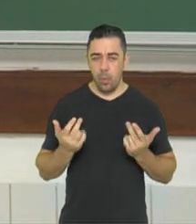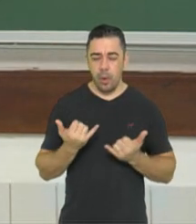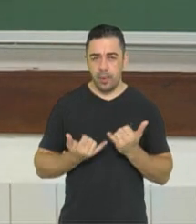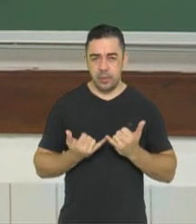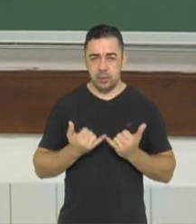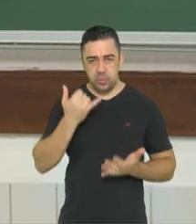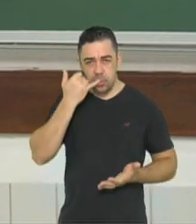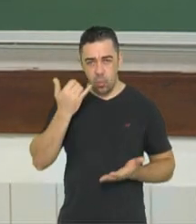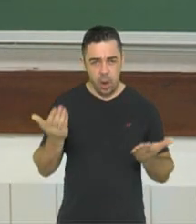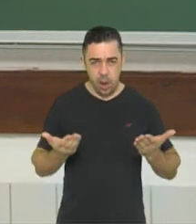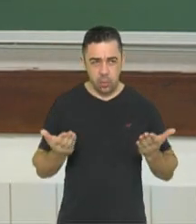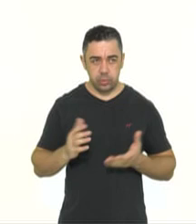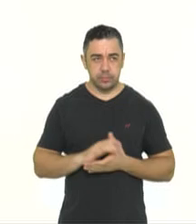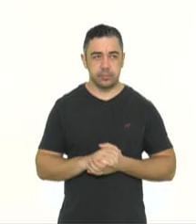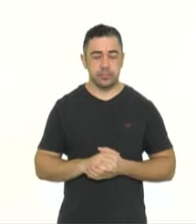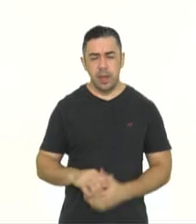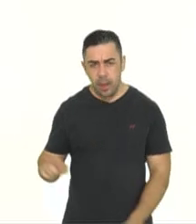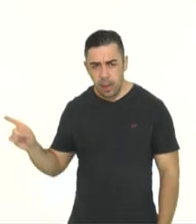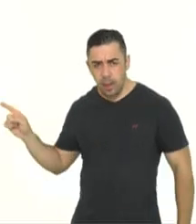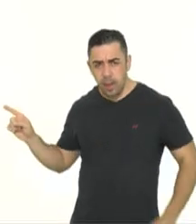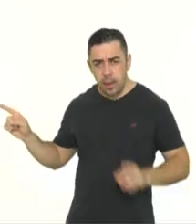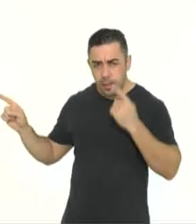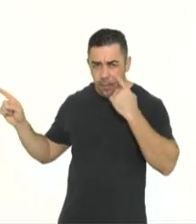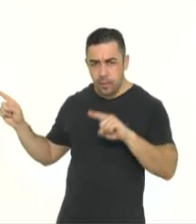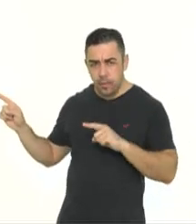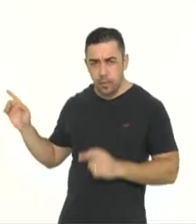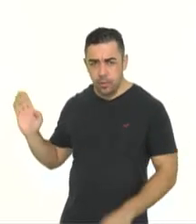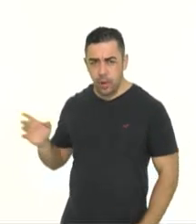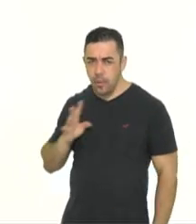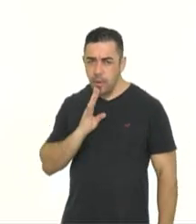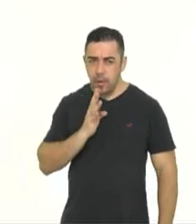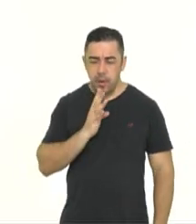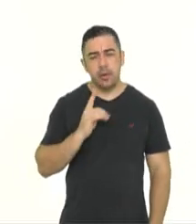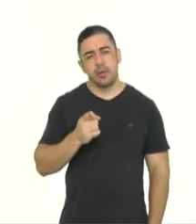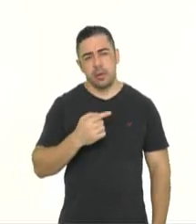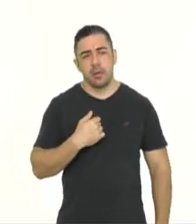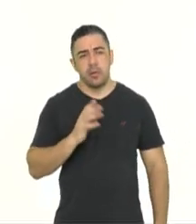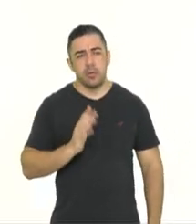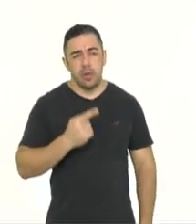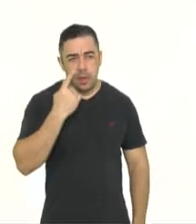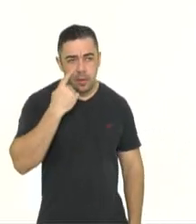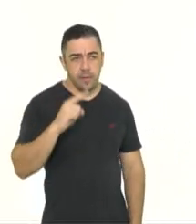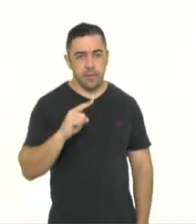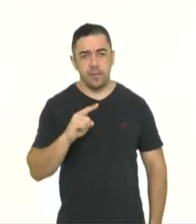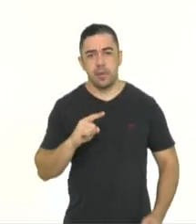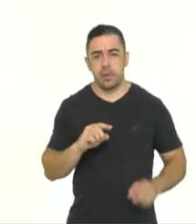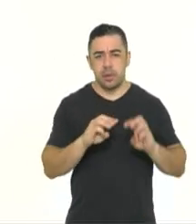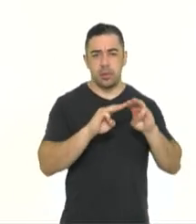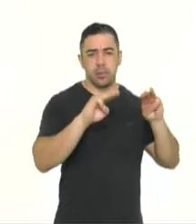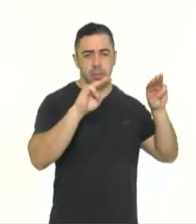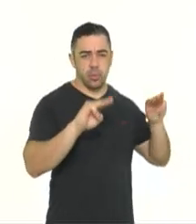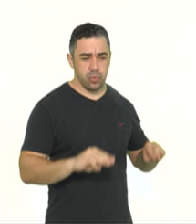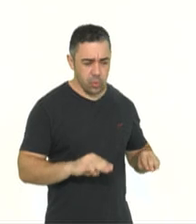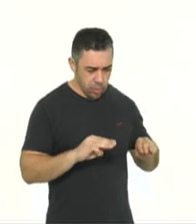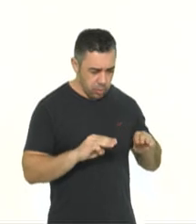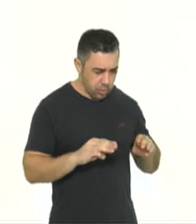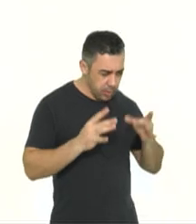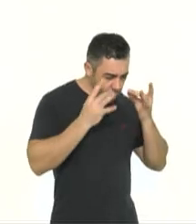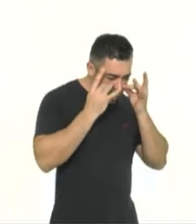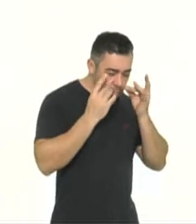hoje. E esse daí, você já viu algum? Esse eu acho que eu já vi em algum museu, pessoalmente,